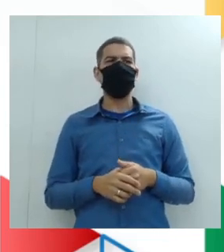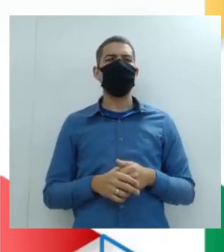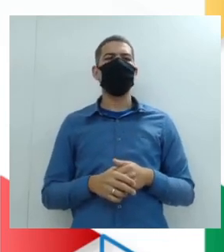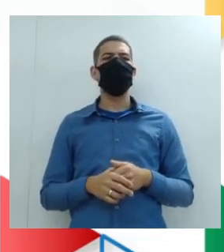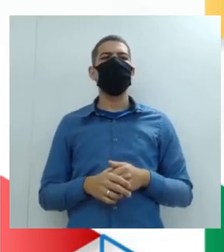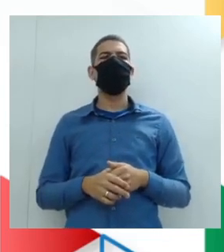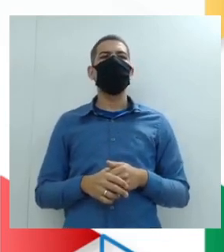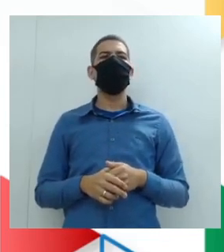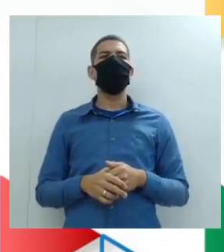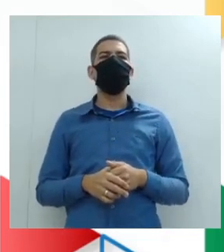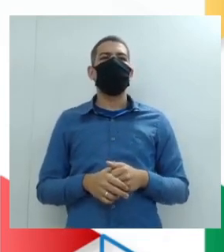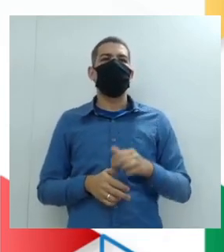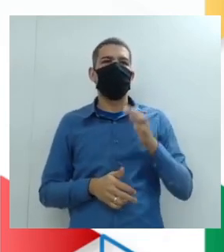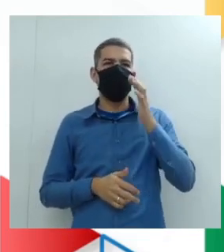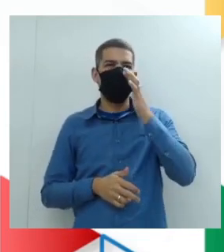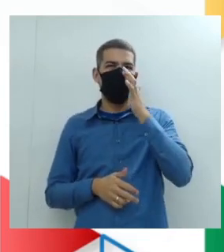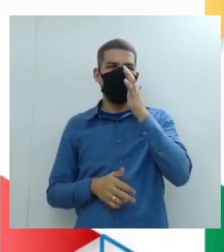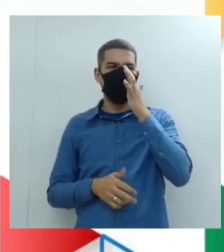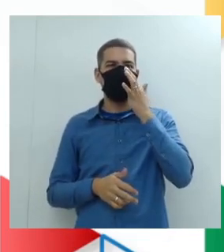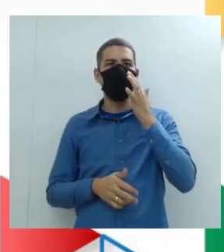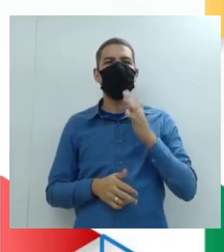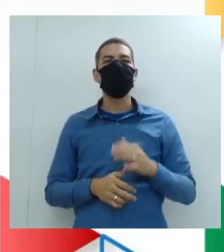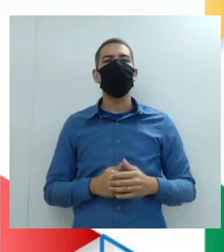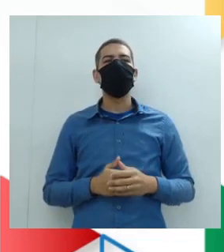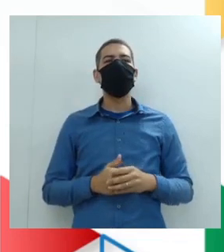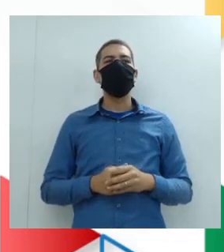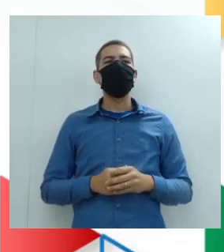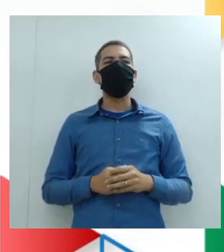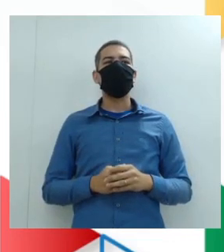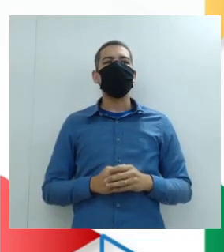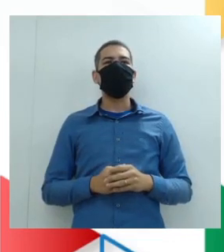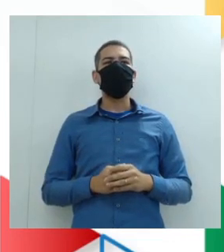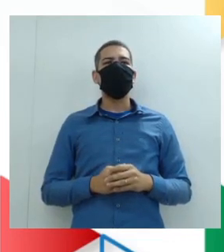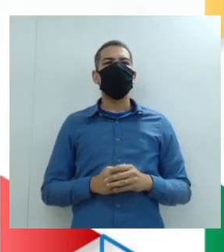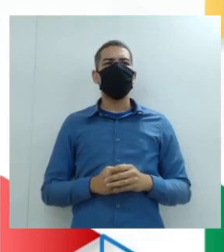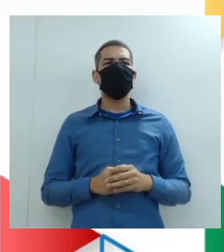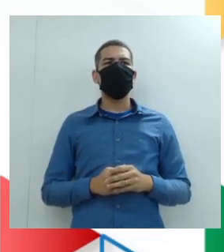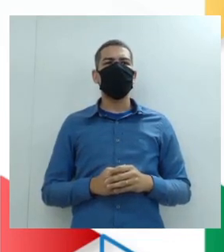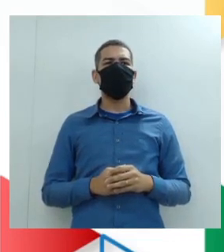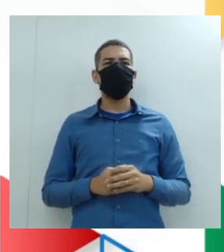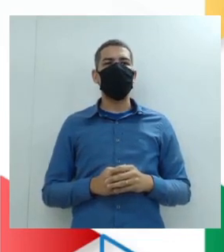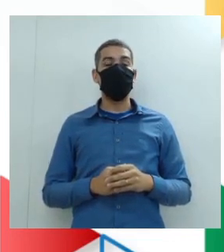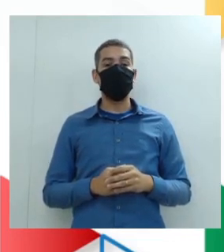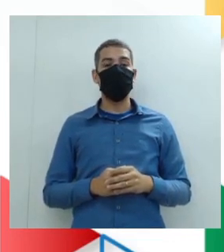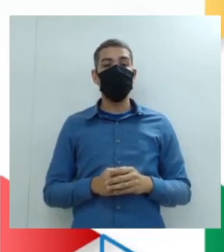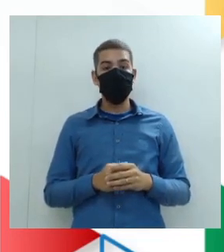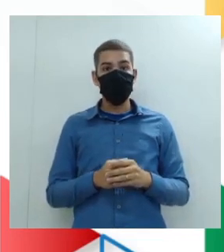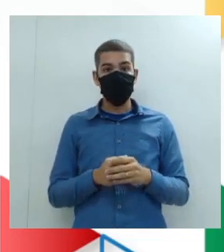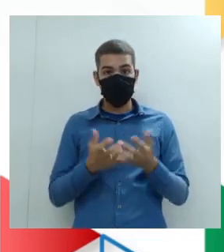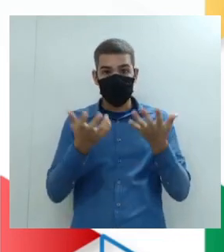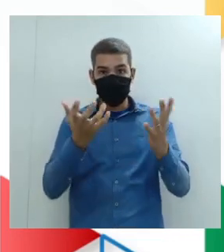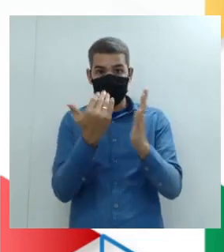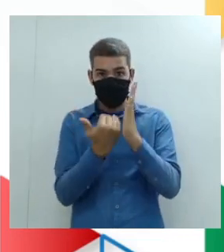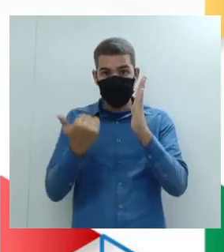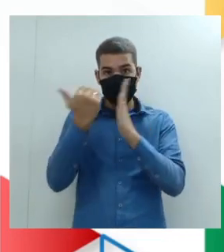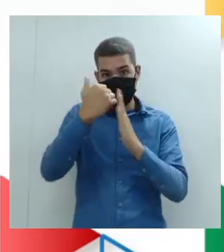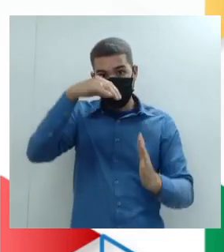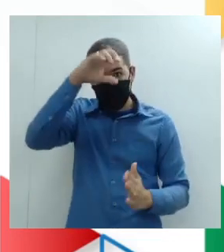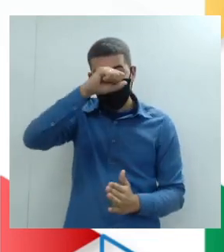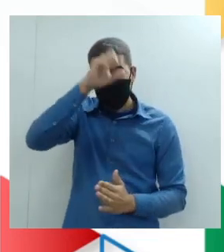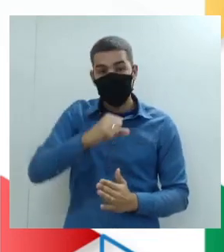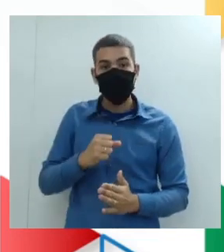dividido em 20 partes iguais, ok? Tá aí bem representado na animação. Quer saber mais sobre